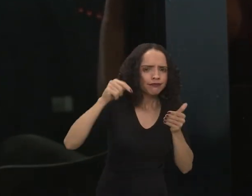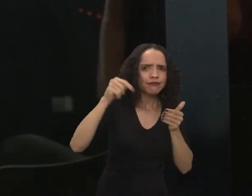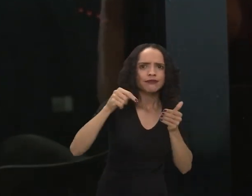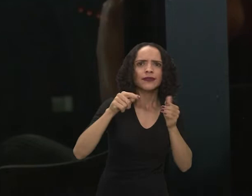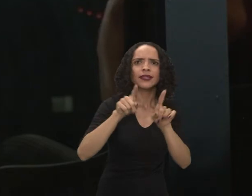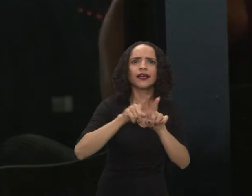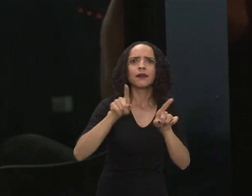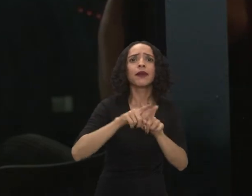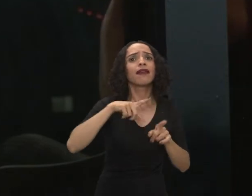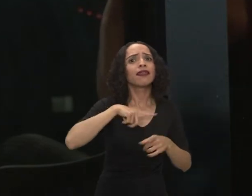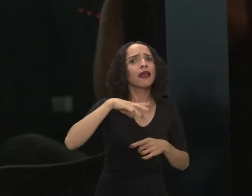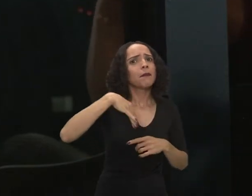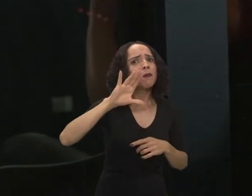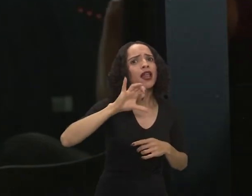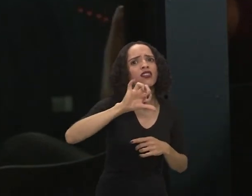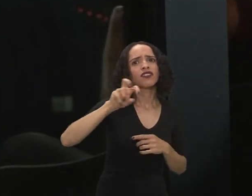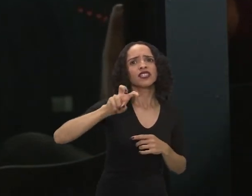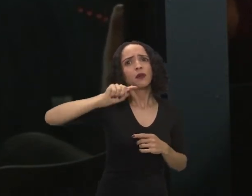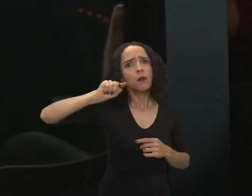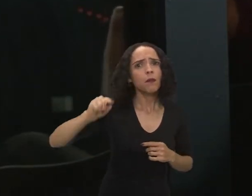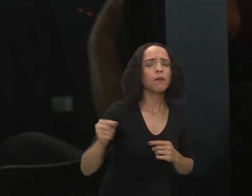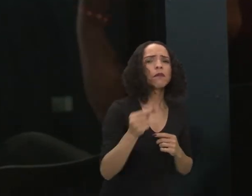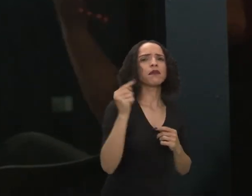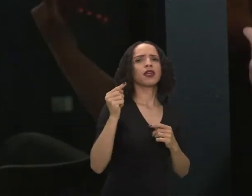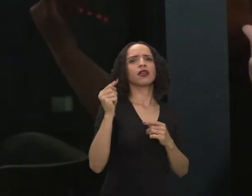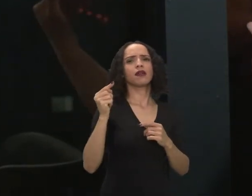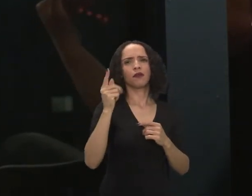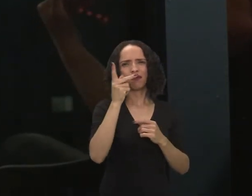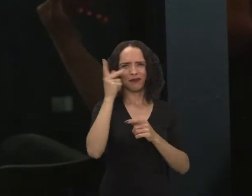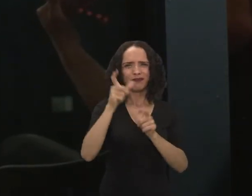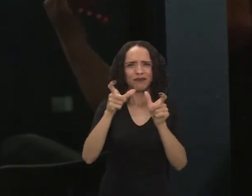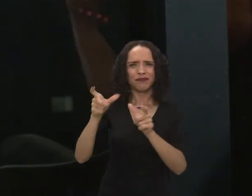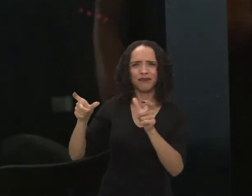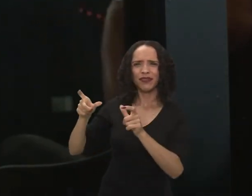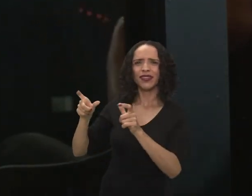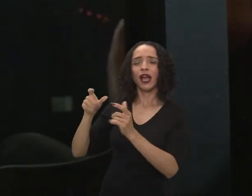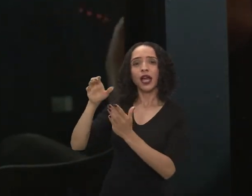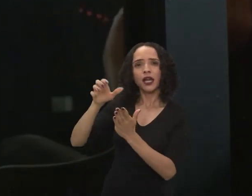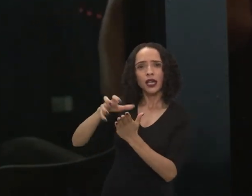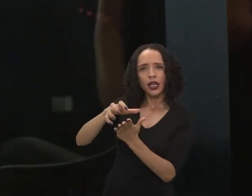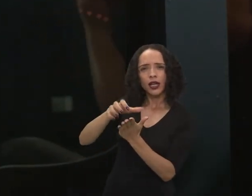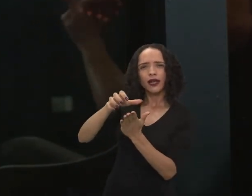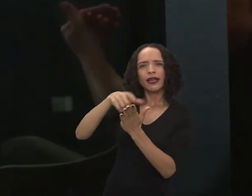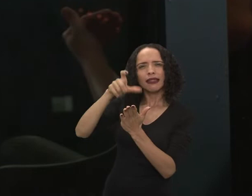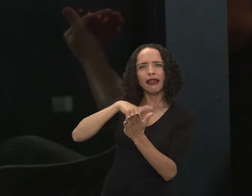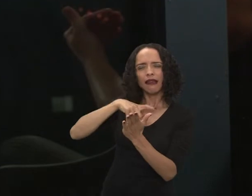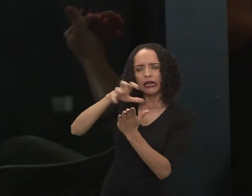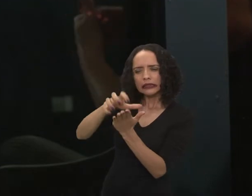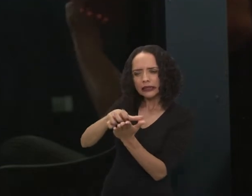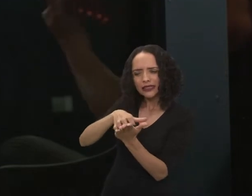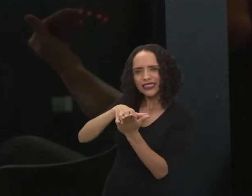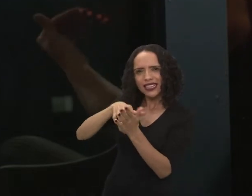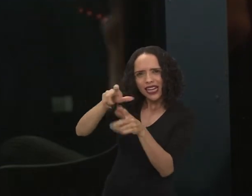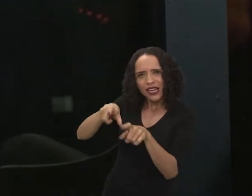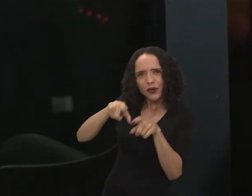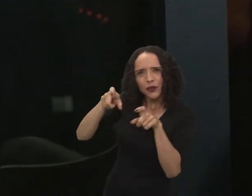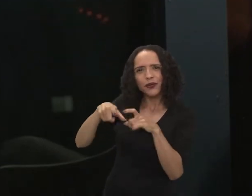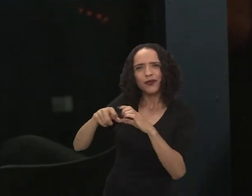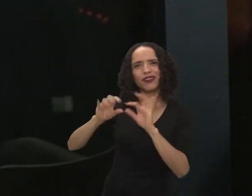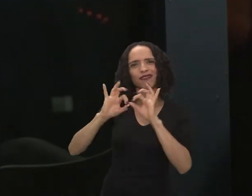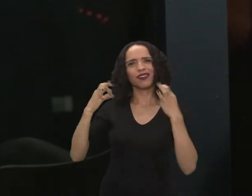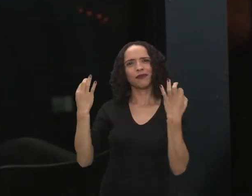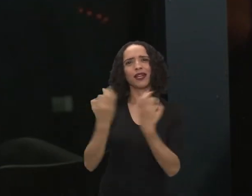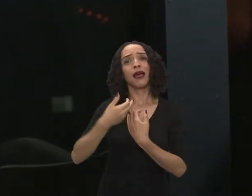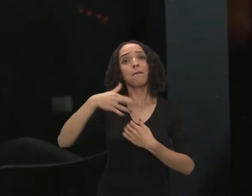tem mais de 95 mil estabelecimentos da agricultura familiar. Isso representa 60%, mais de 60% dos